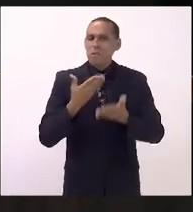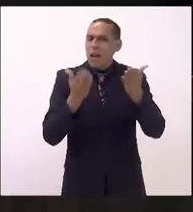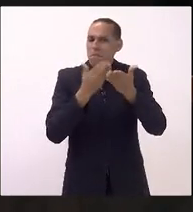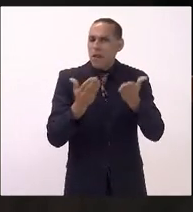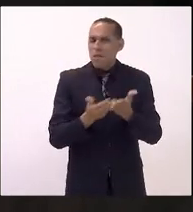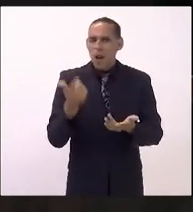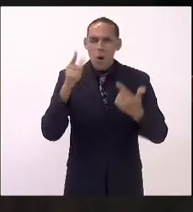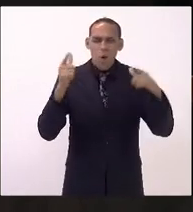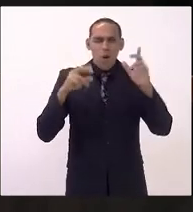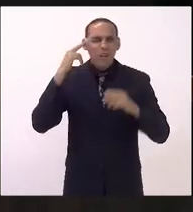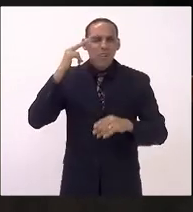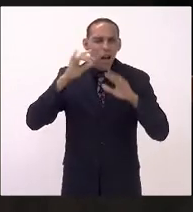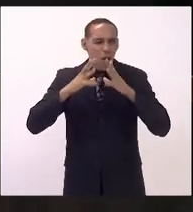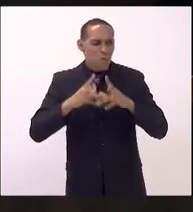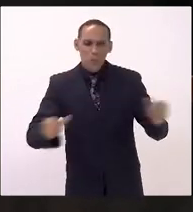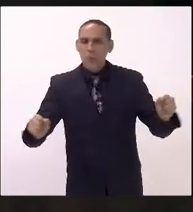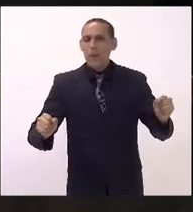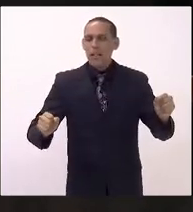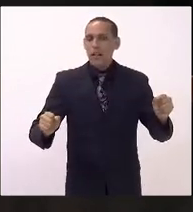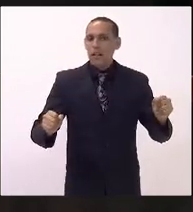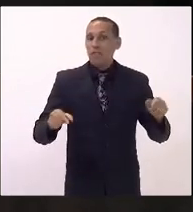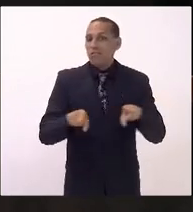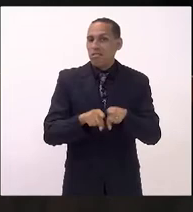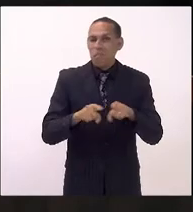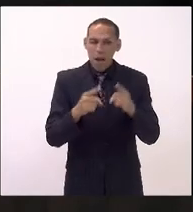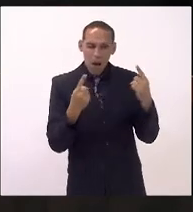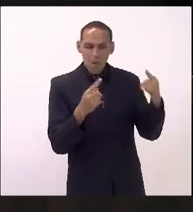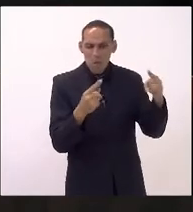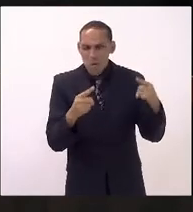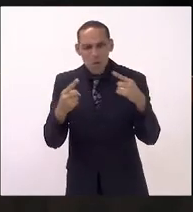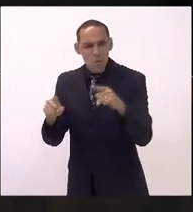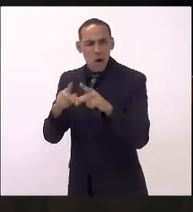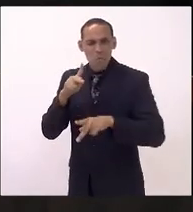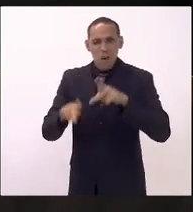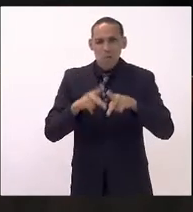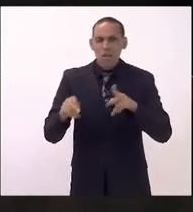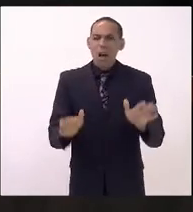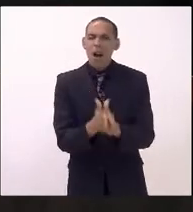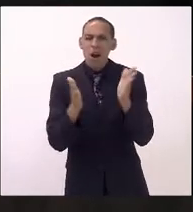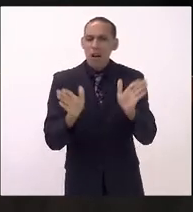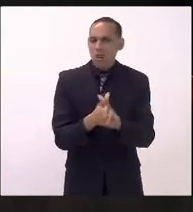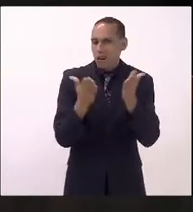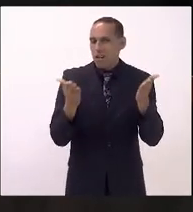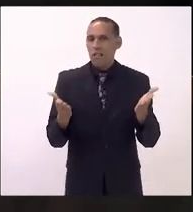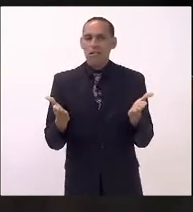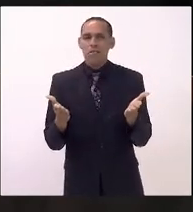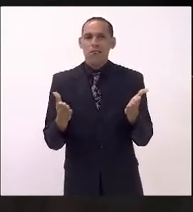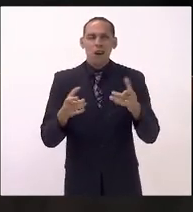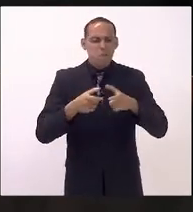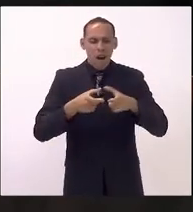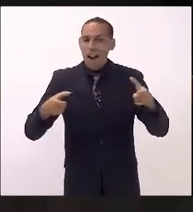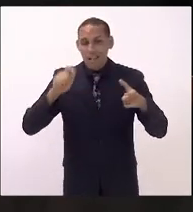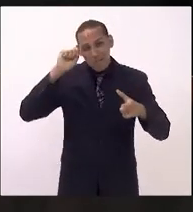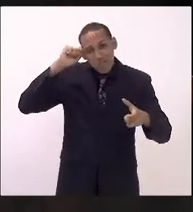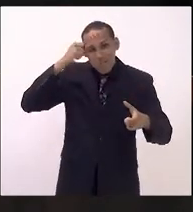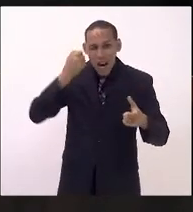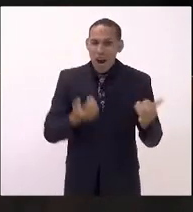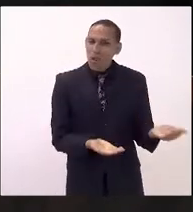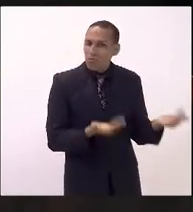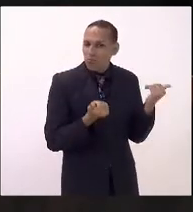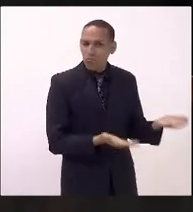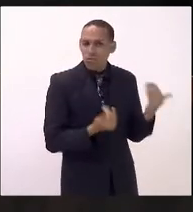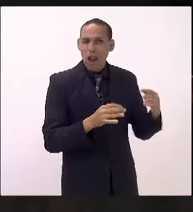sonhos destruídos e de ameaça ao futuro da população mais empobrecida, na sua maioria negra,